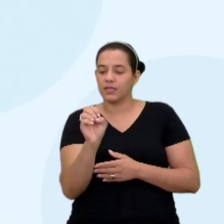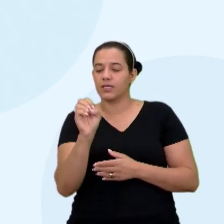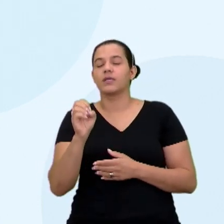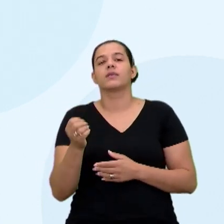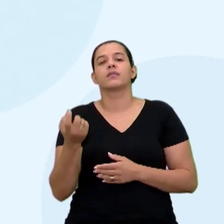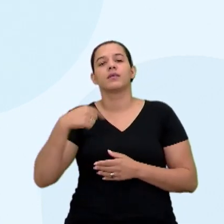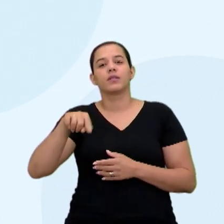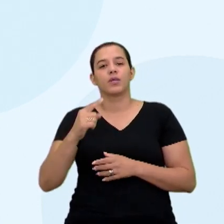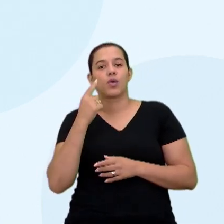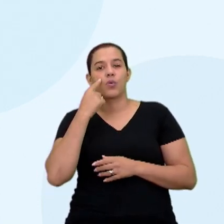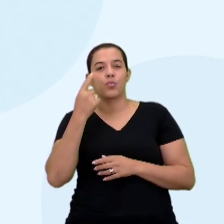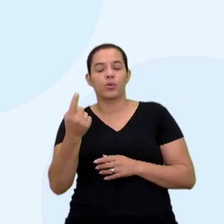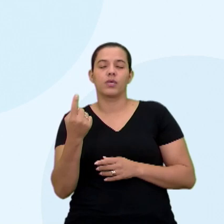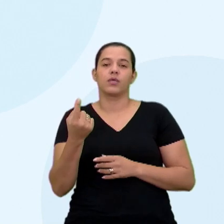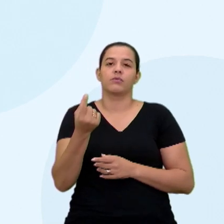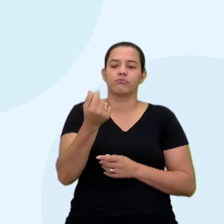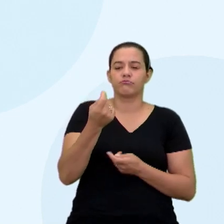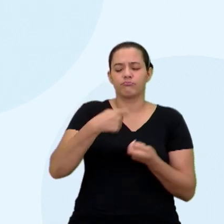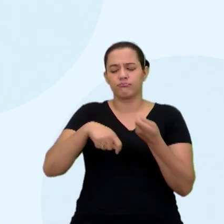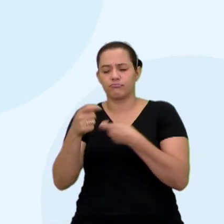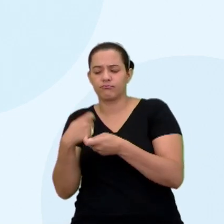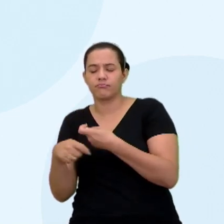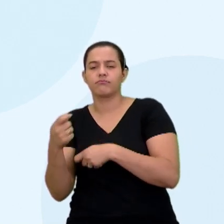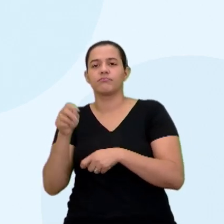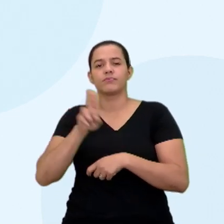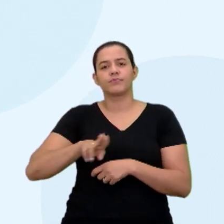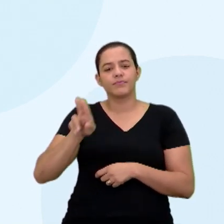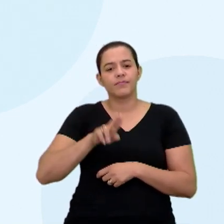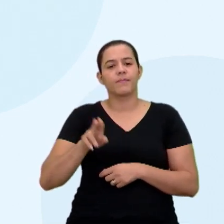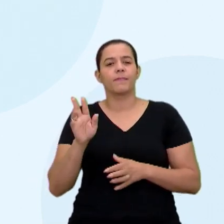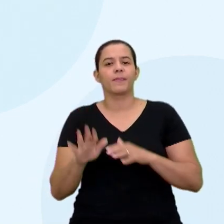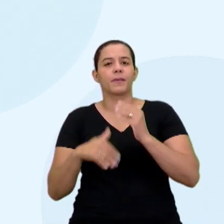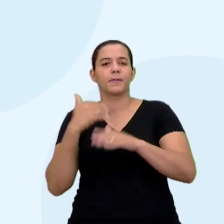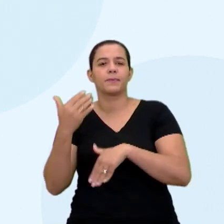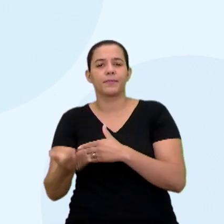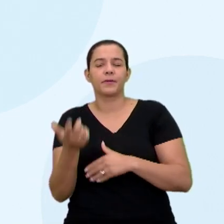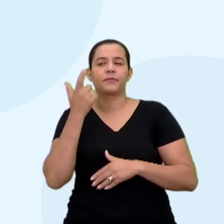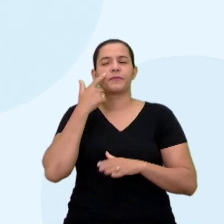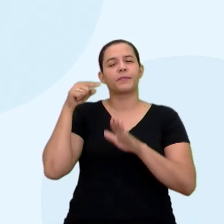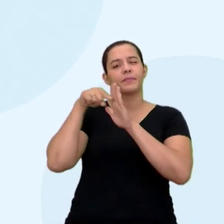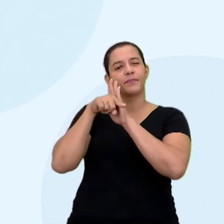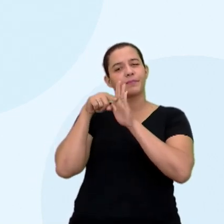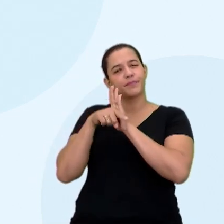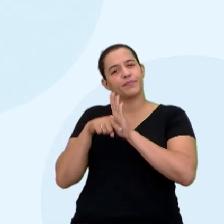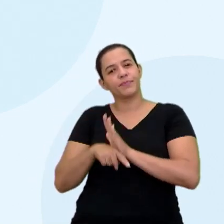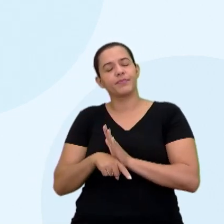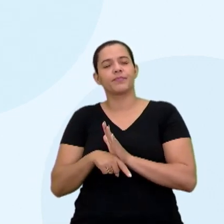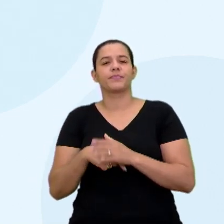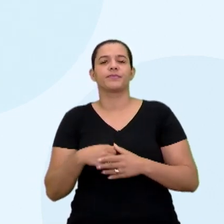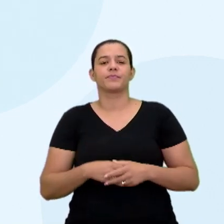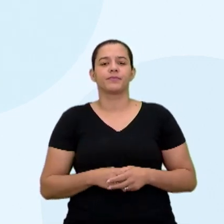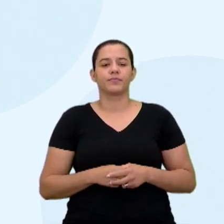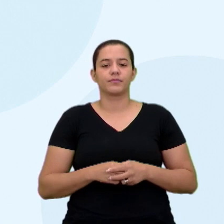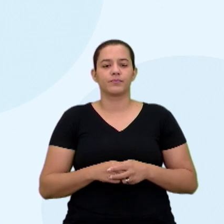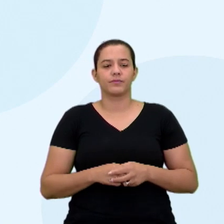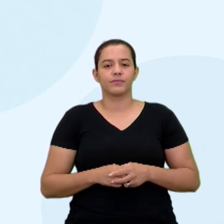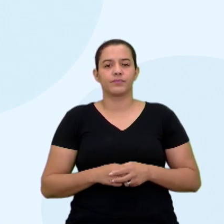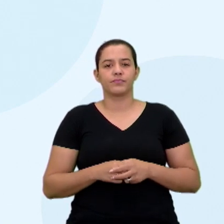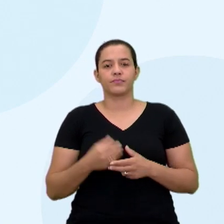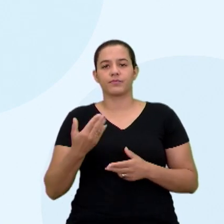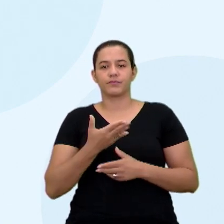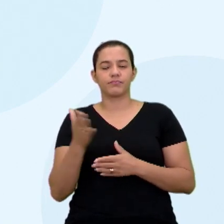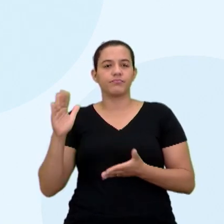conselhar prudente reserva, depois eles vão falando, estamos averiguando, é